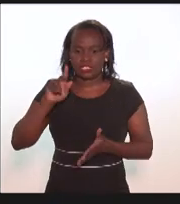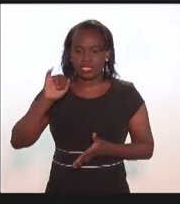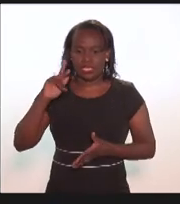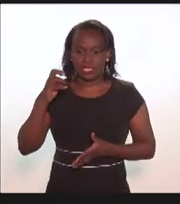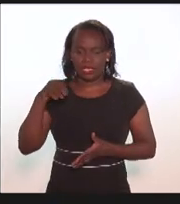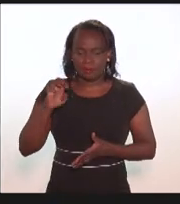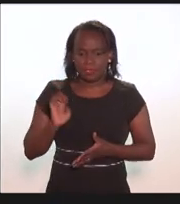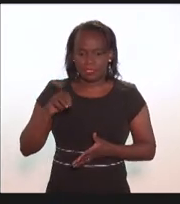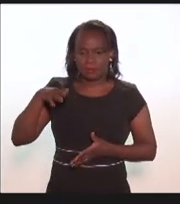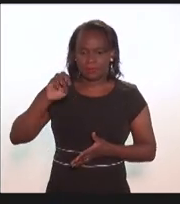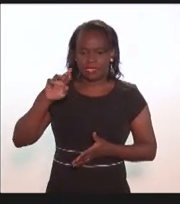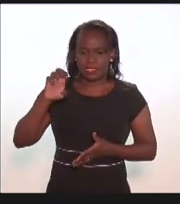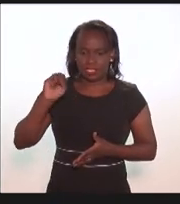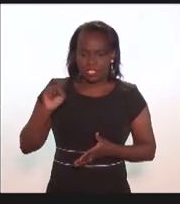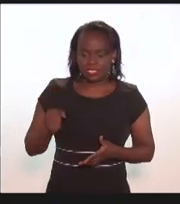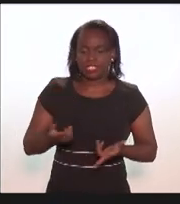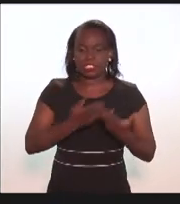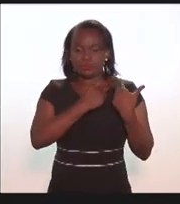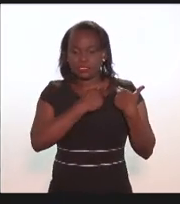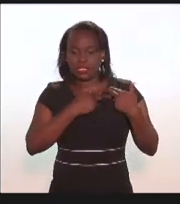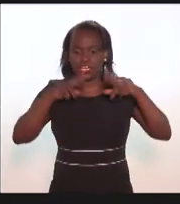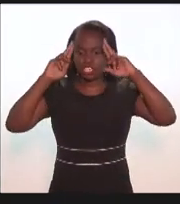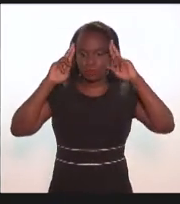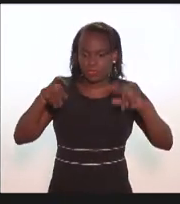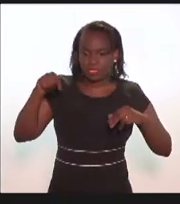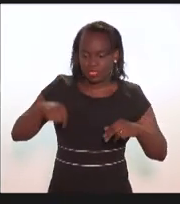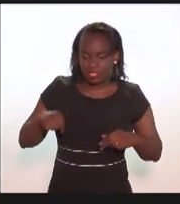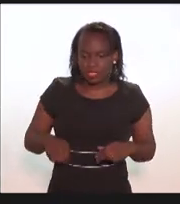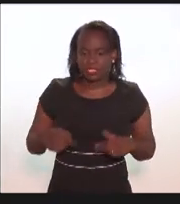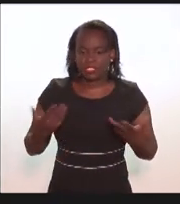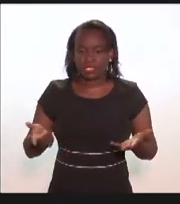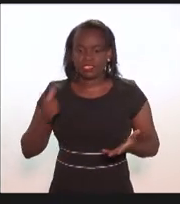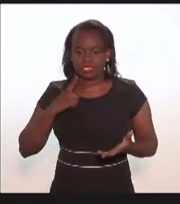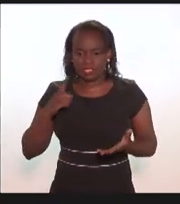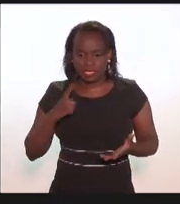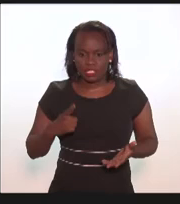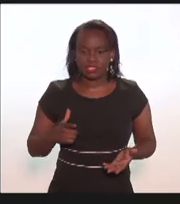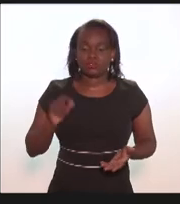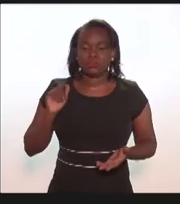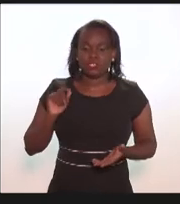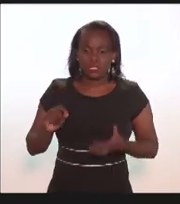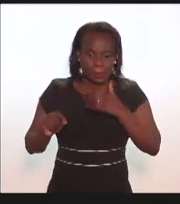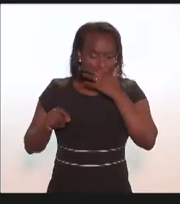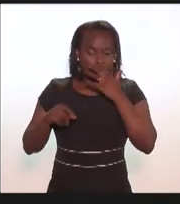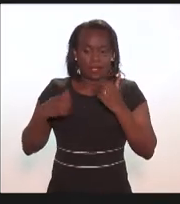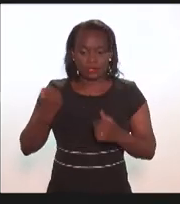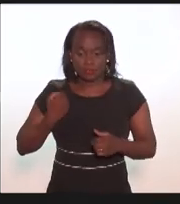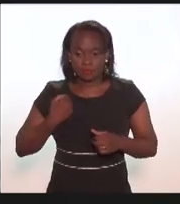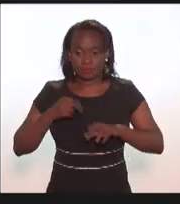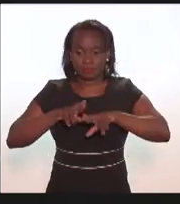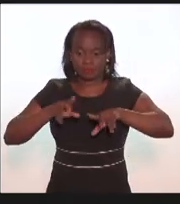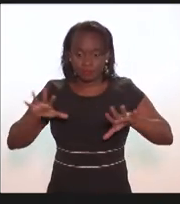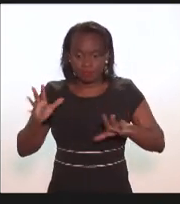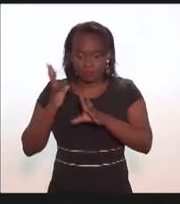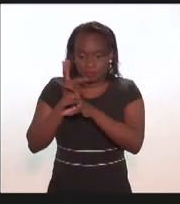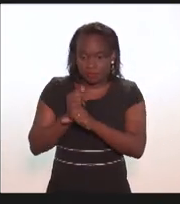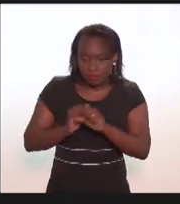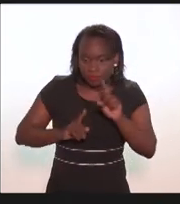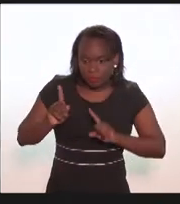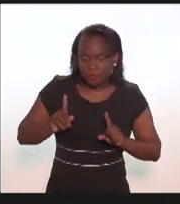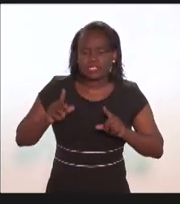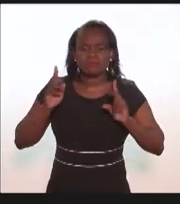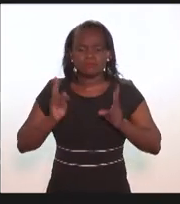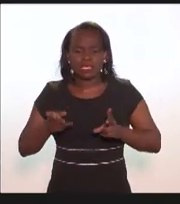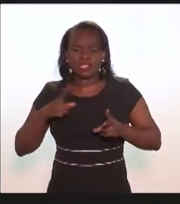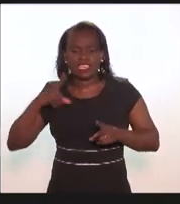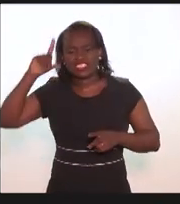com responsabilidade e respeito a essa casa, demonstra que, através dos números, que mesmo com toda a dificuldade